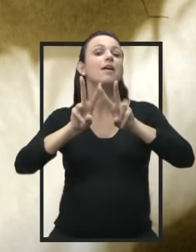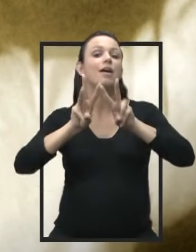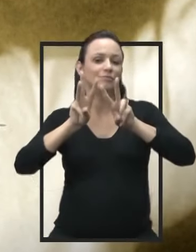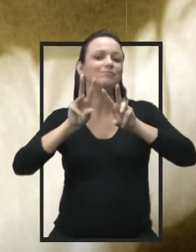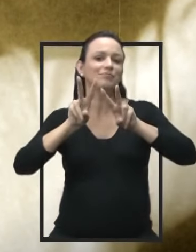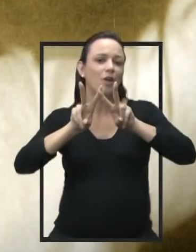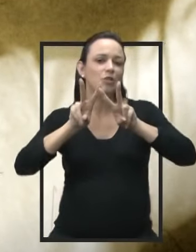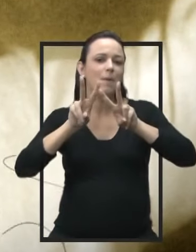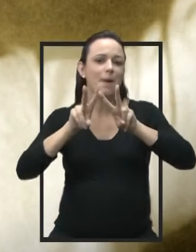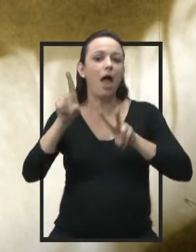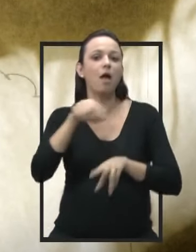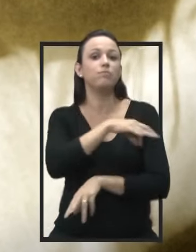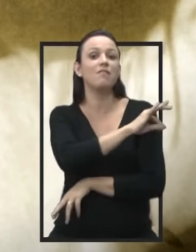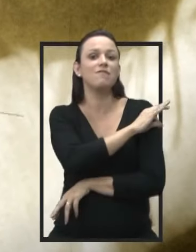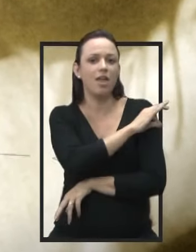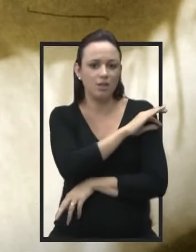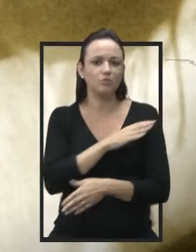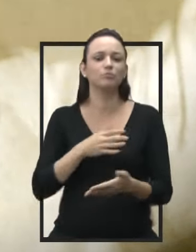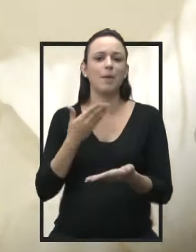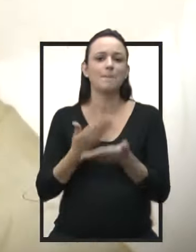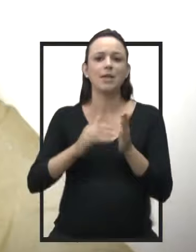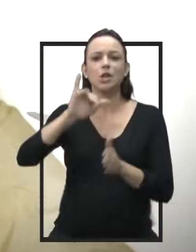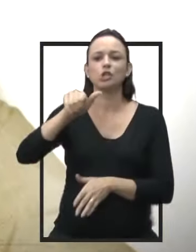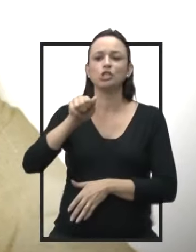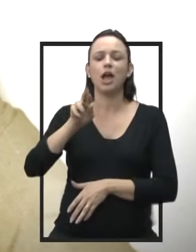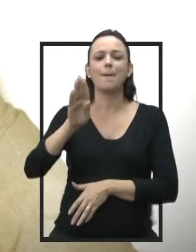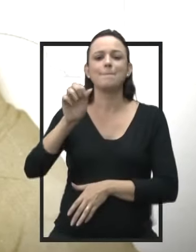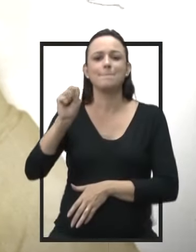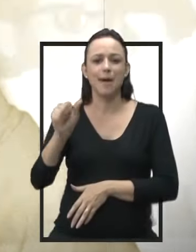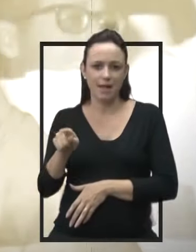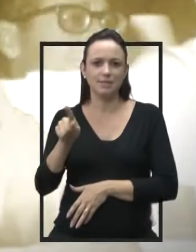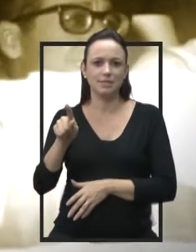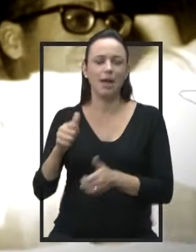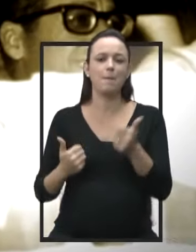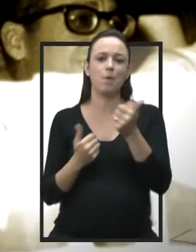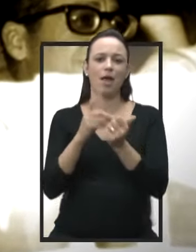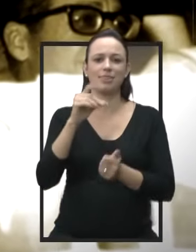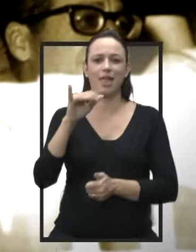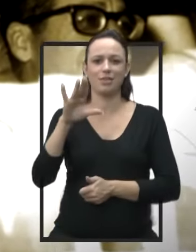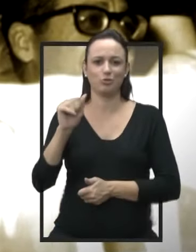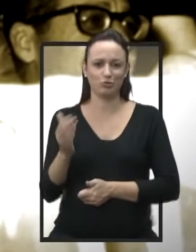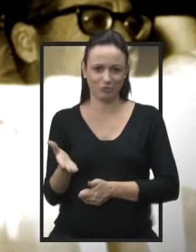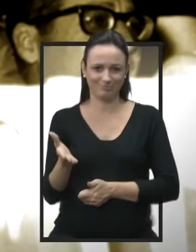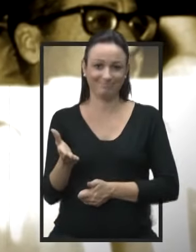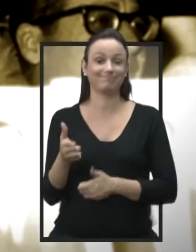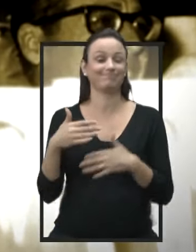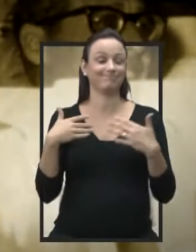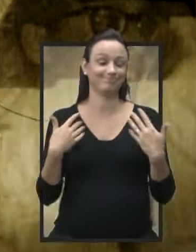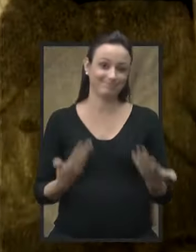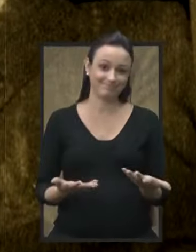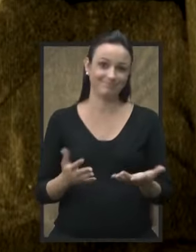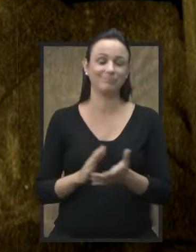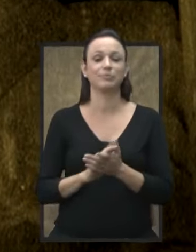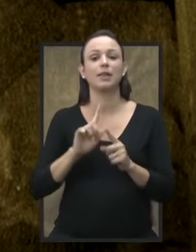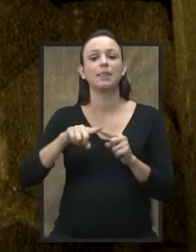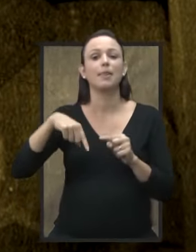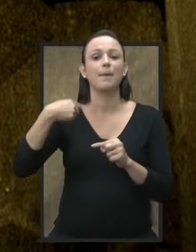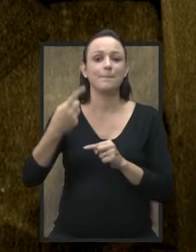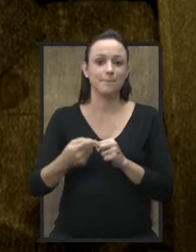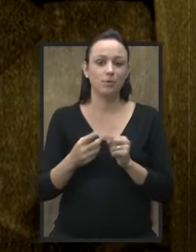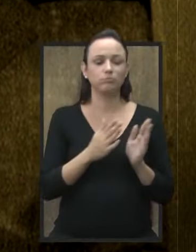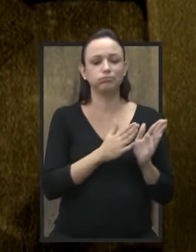a prefeito e perderam a eleição para Jarbas Faraco, apoiado por Décio Pacheco. Terminaria pouco